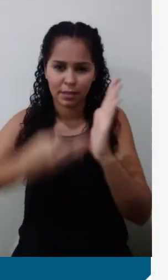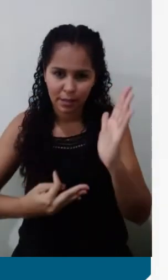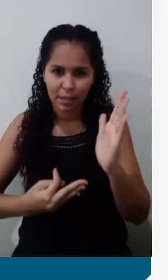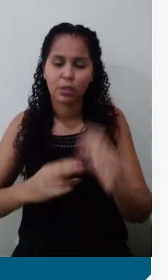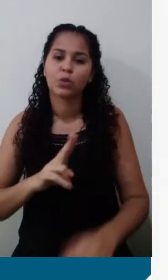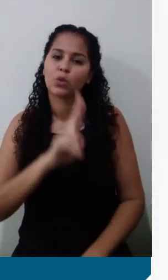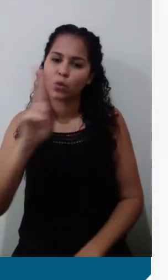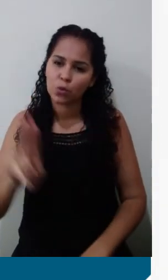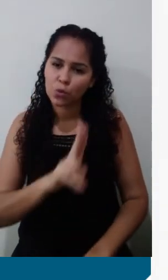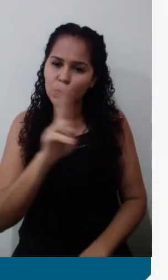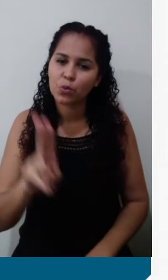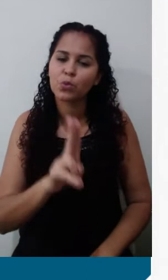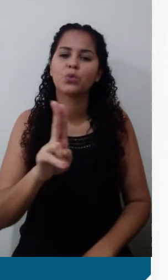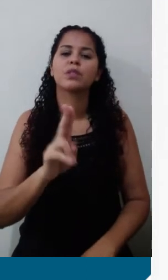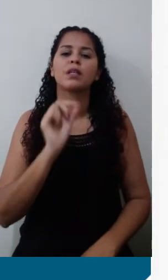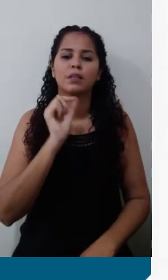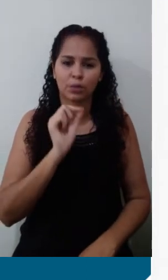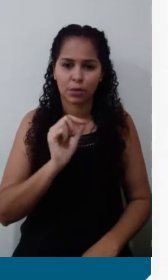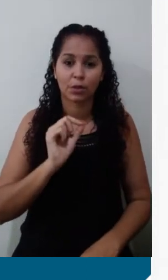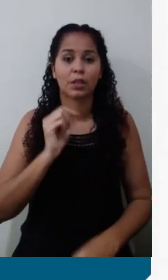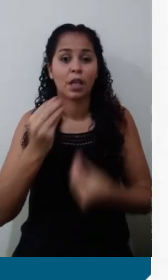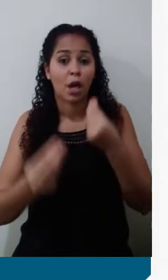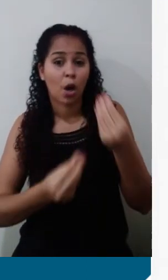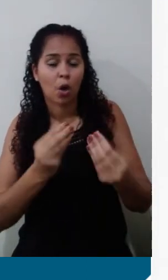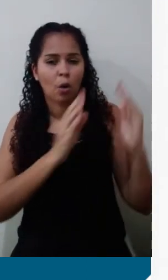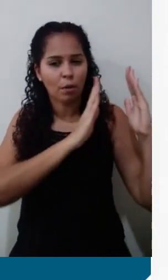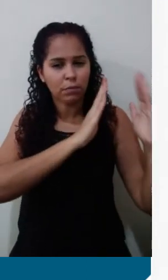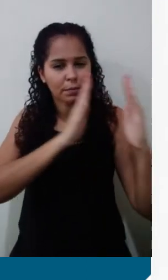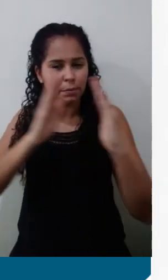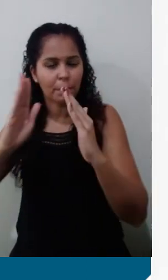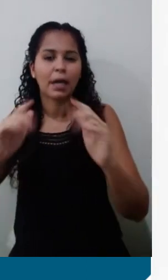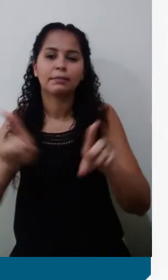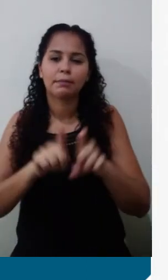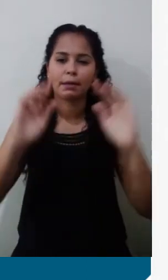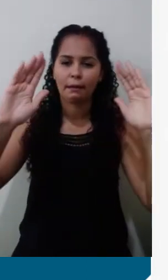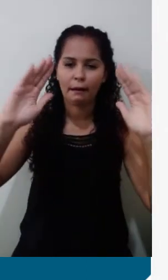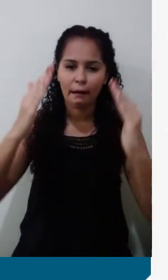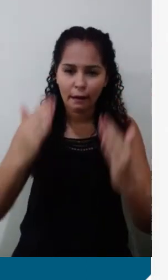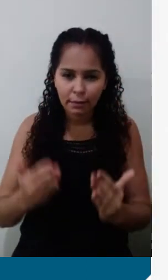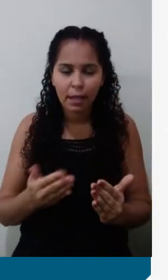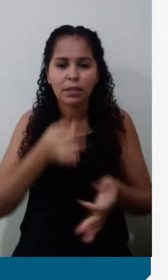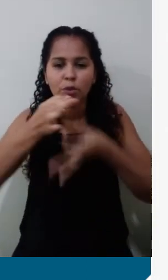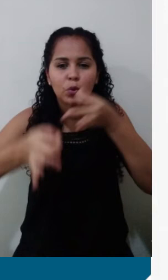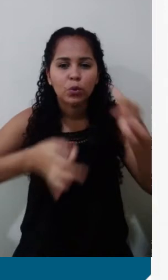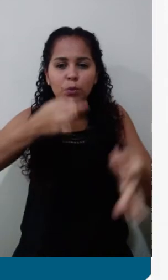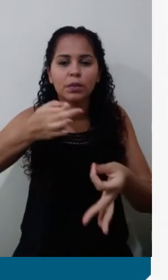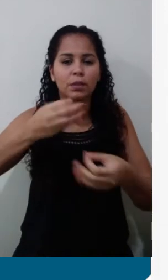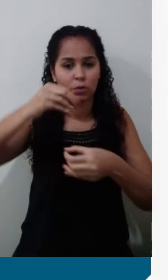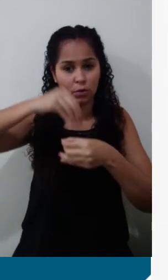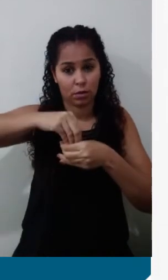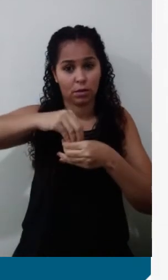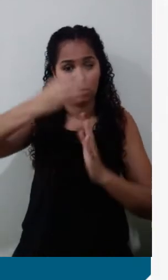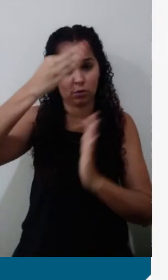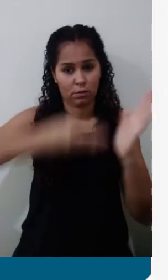recursos disponíveis, através de processos interpretativos e da análise crítica do que vocês vão levar para lá,